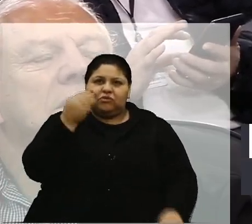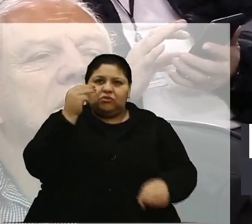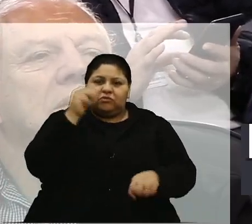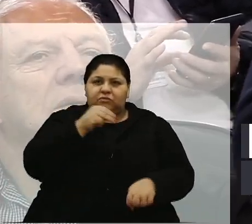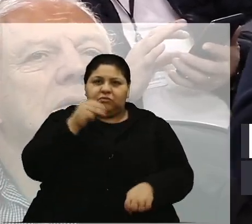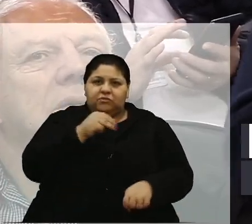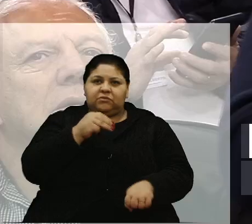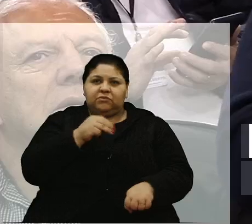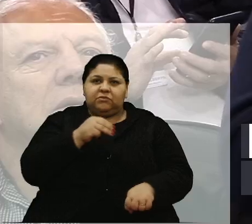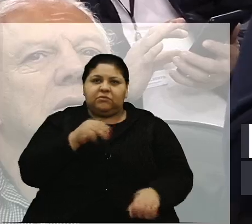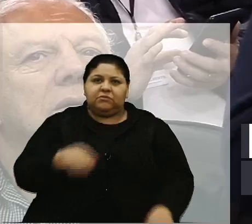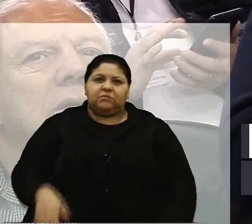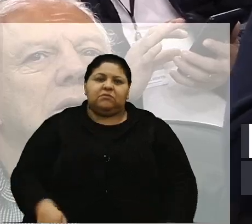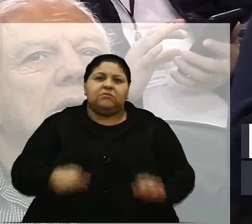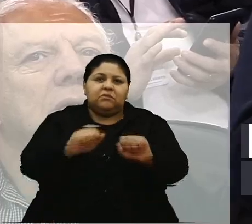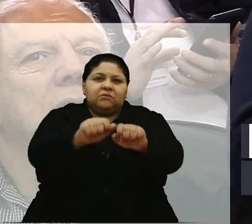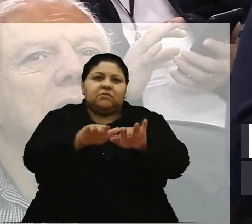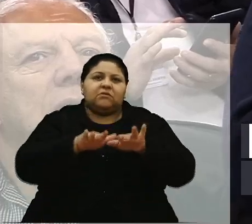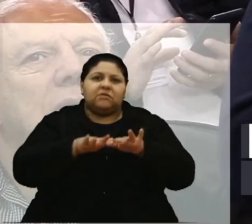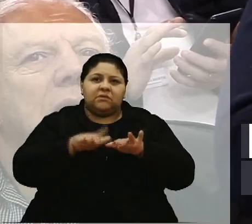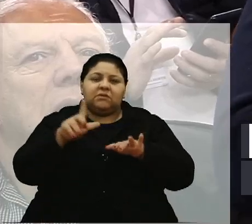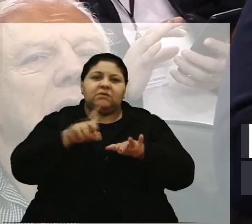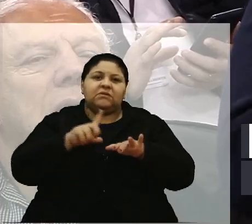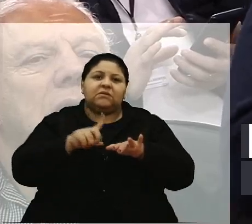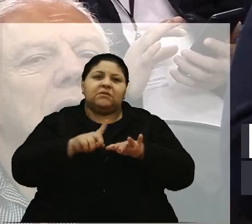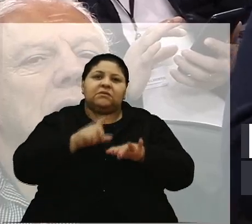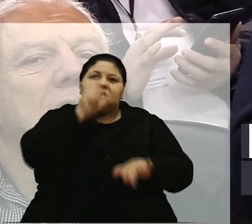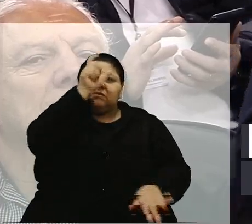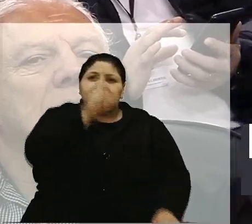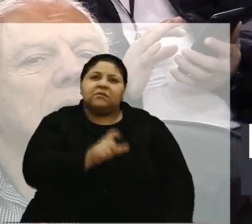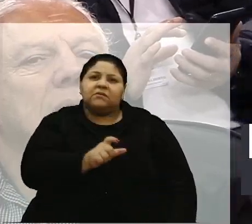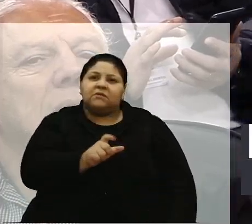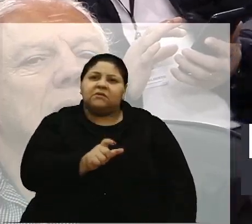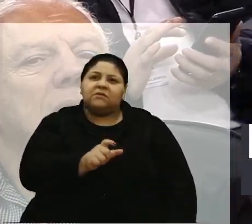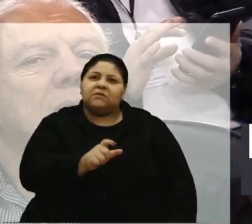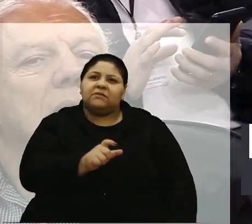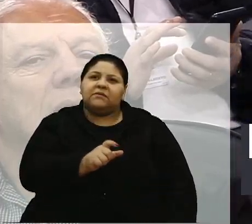Tá dando eco aqui no plenário, tem gente que fica... Peço que...